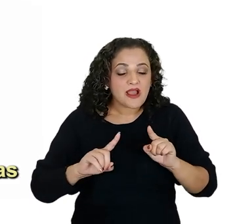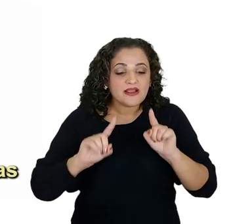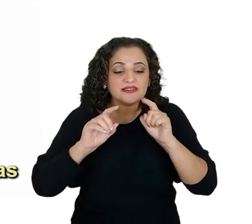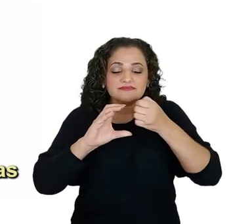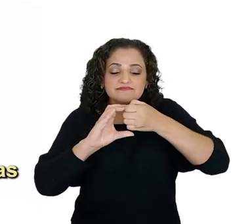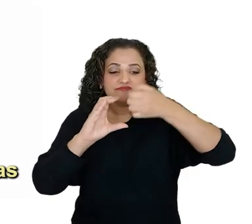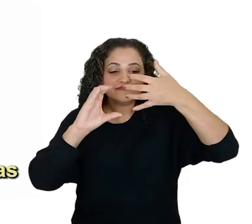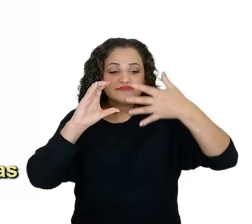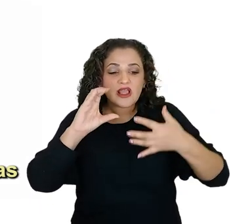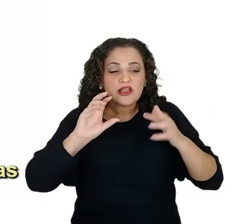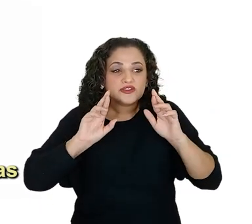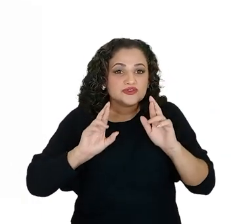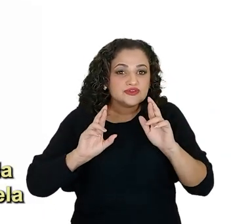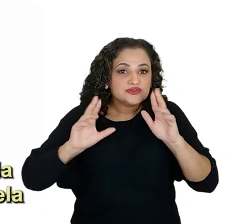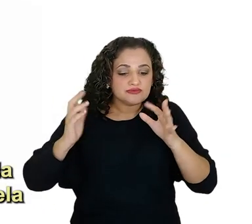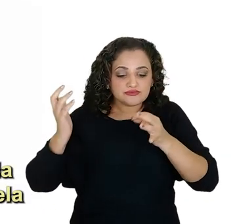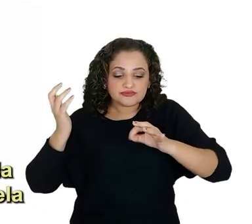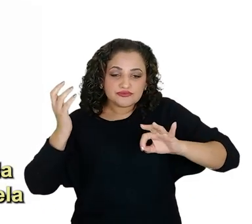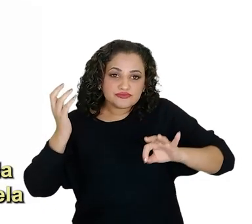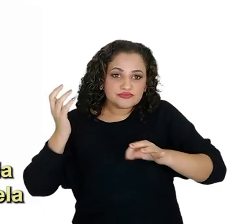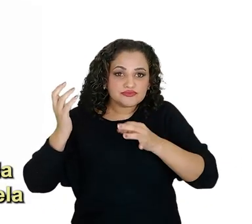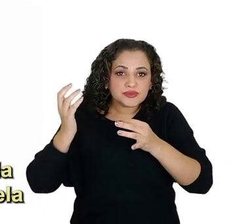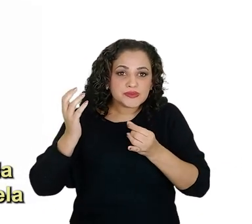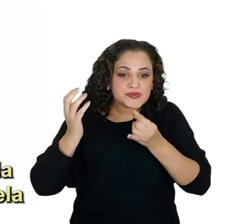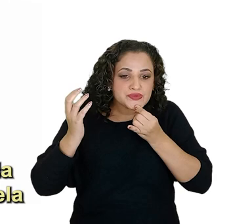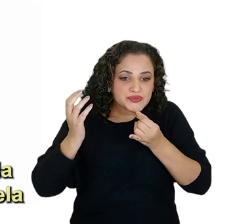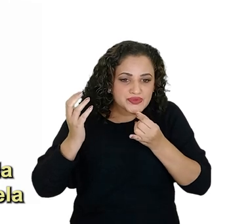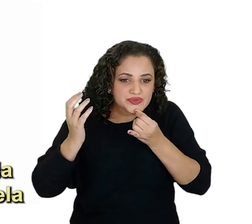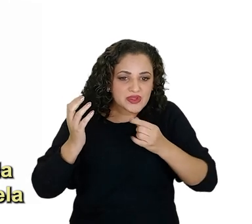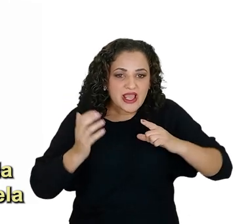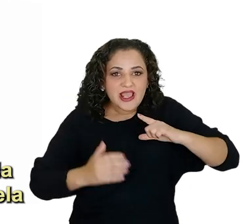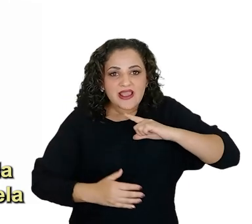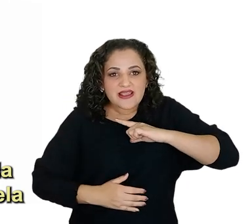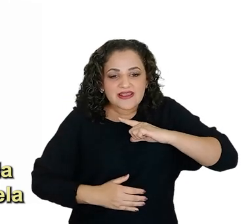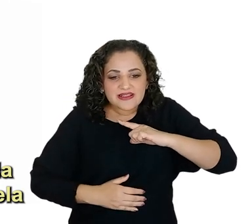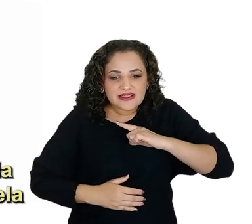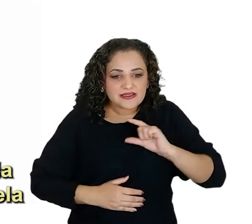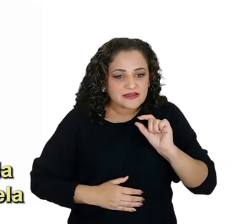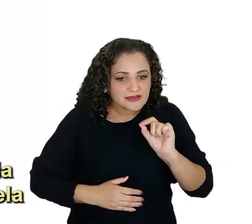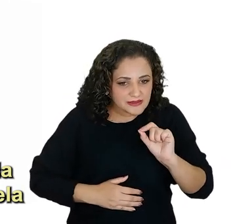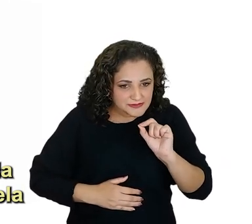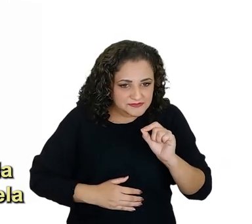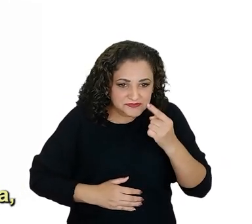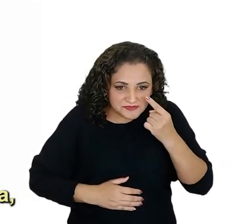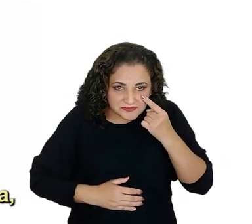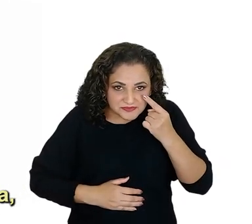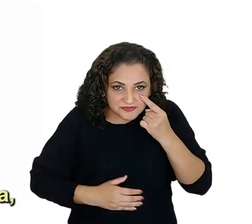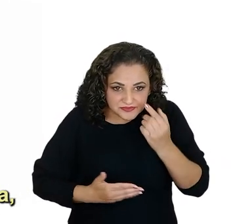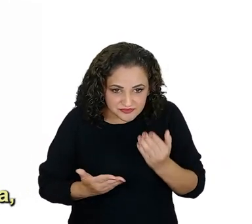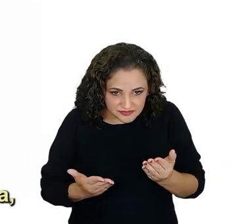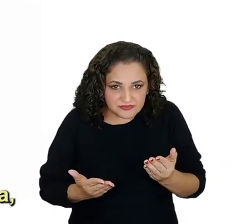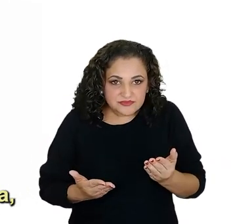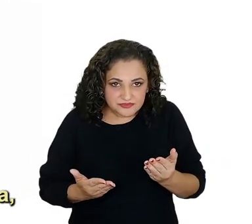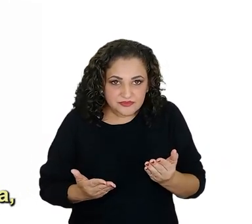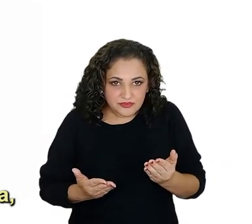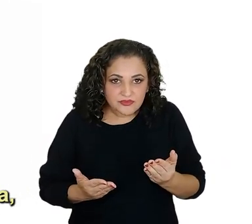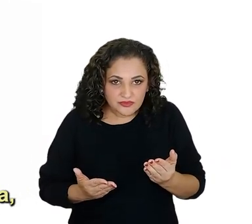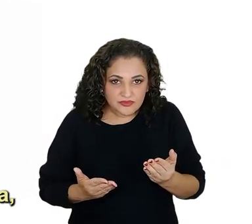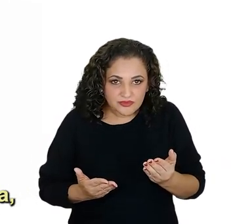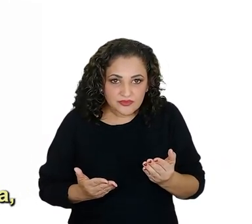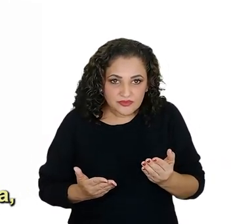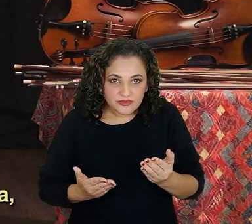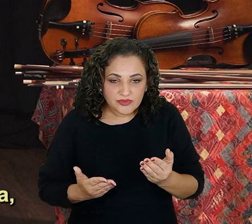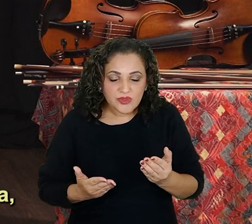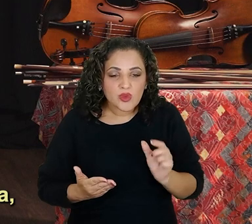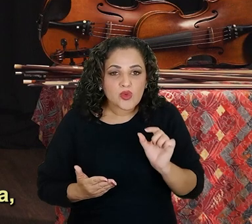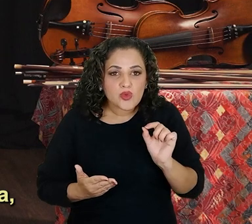características que diferem do violino por exemplo que ele tem uma roda com crina que é gerada uma manivela e assim toca as cordas